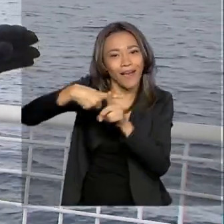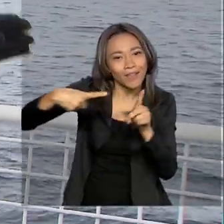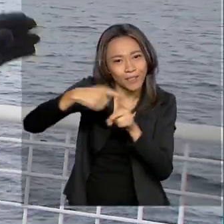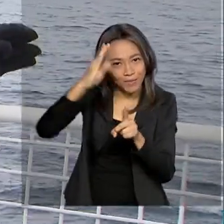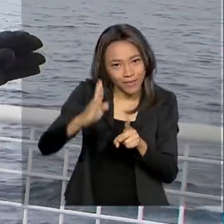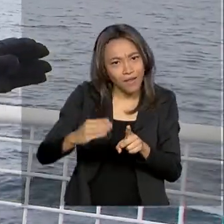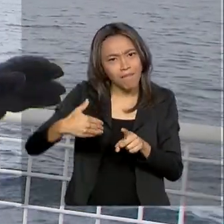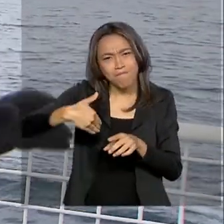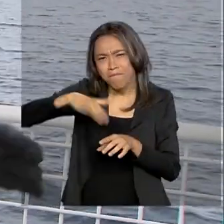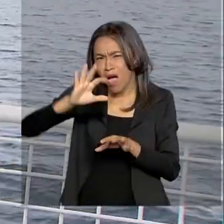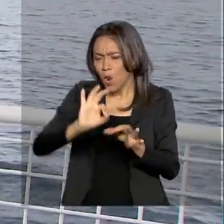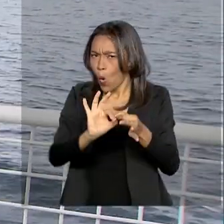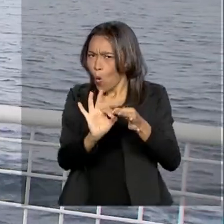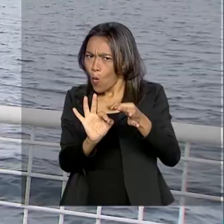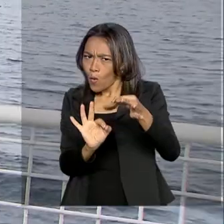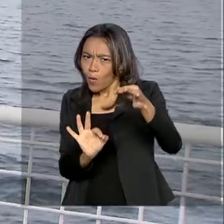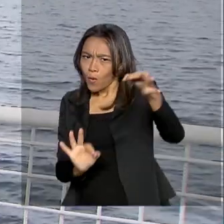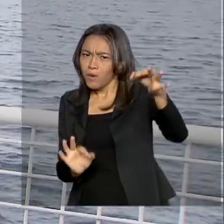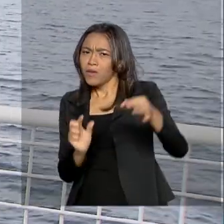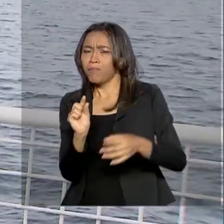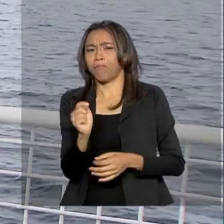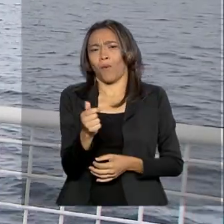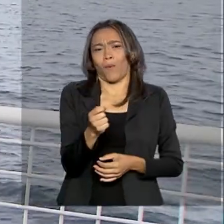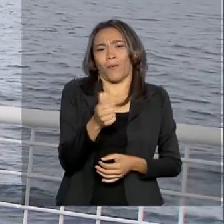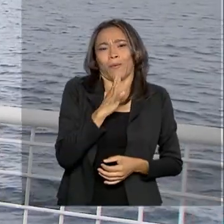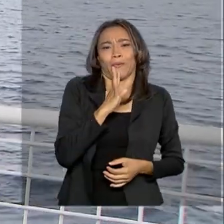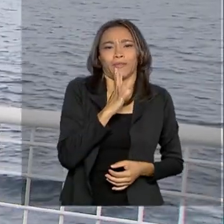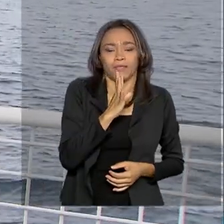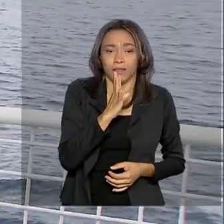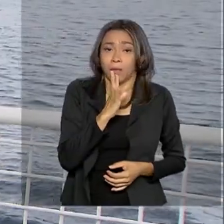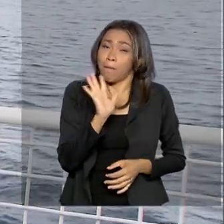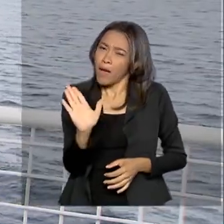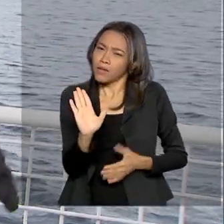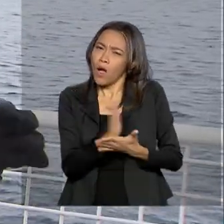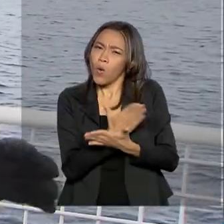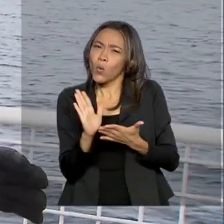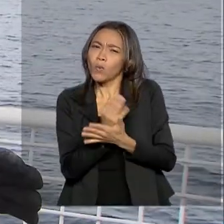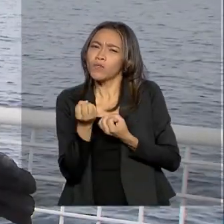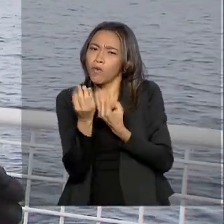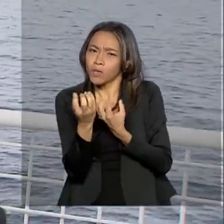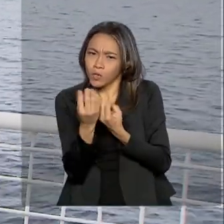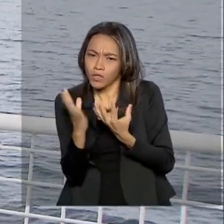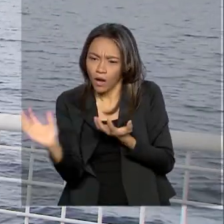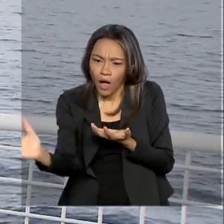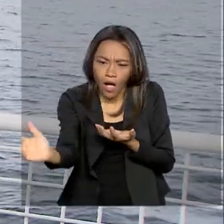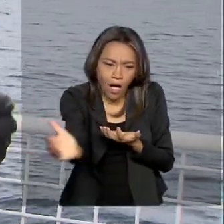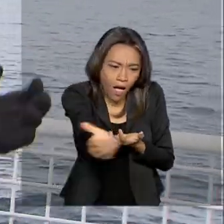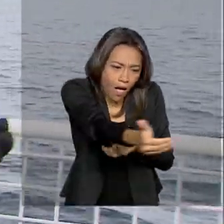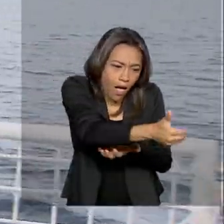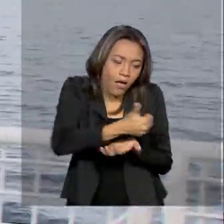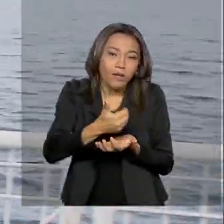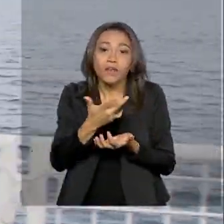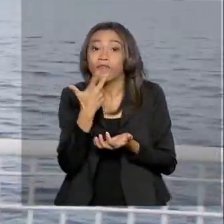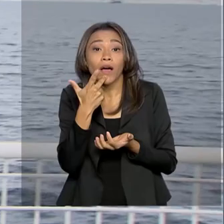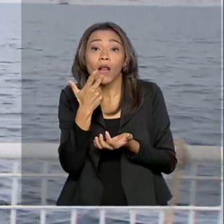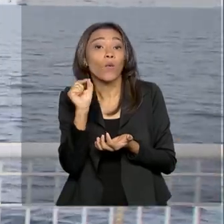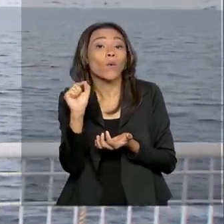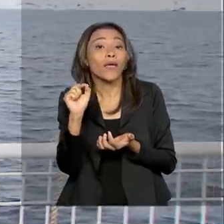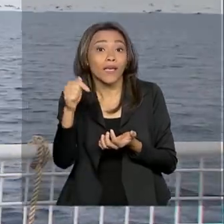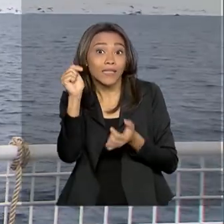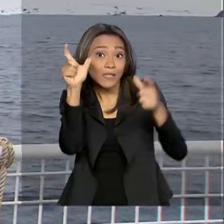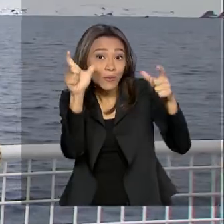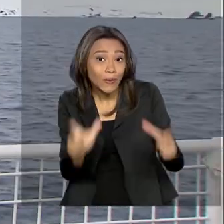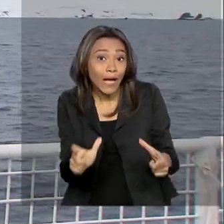mais afastado de todos e o menos conhecido. Mas algumas informações que já foram coletadas revelam que a Antártica tem a